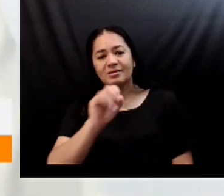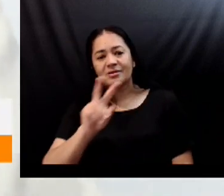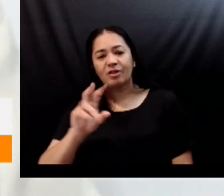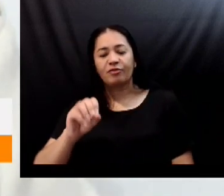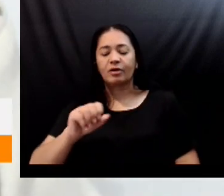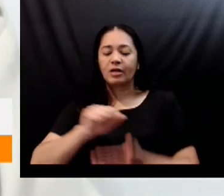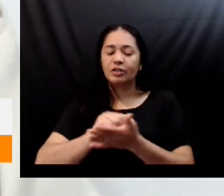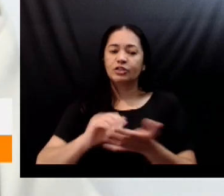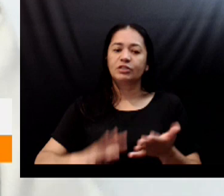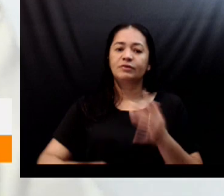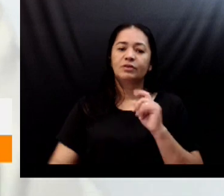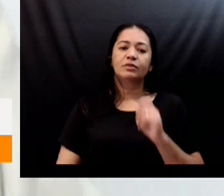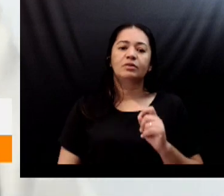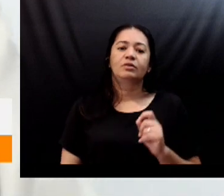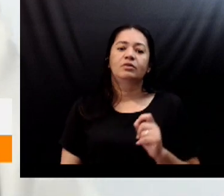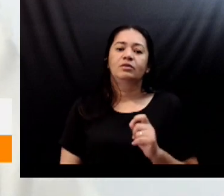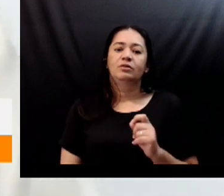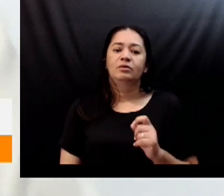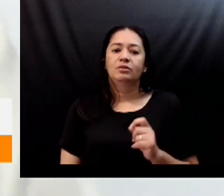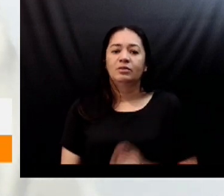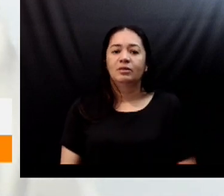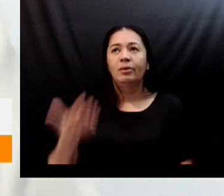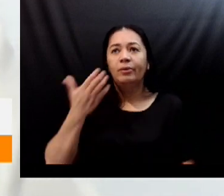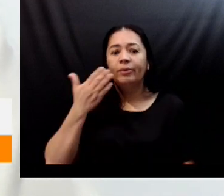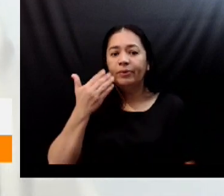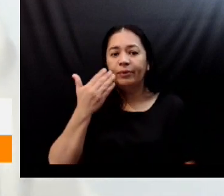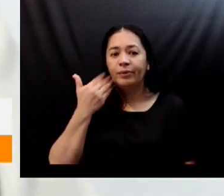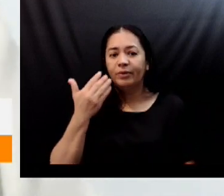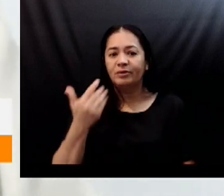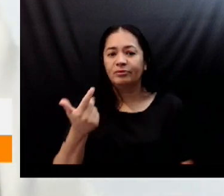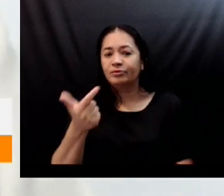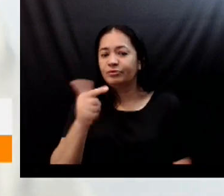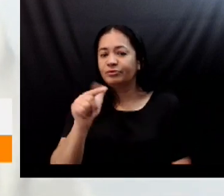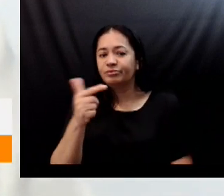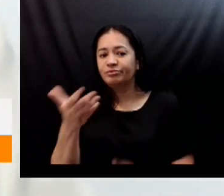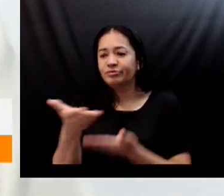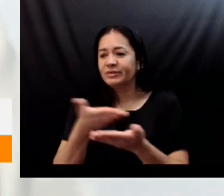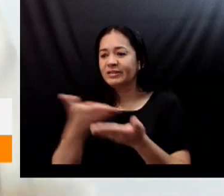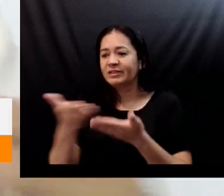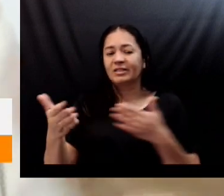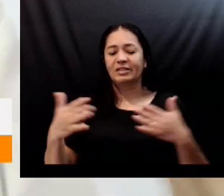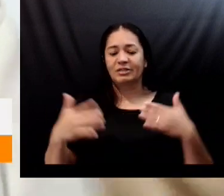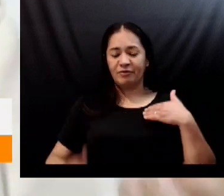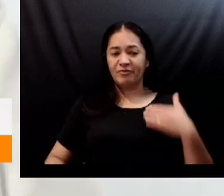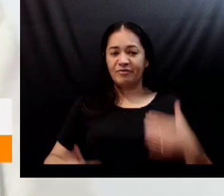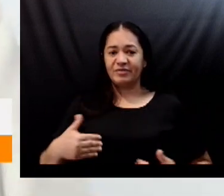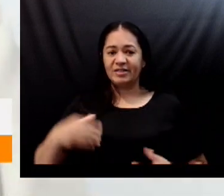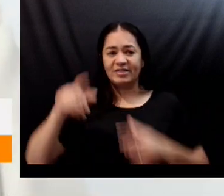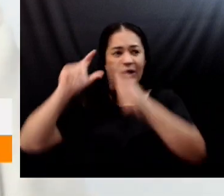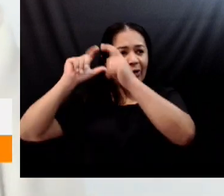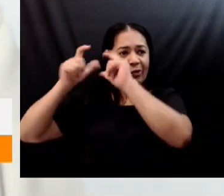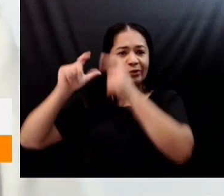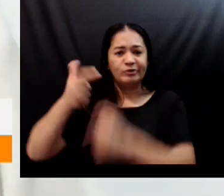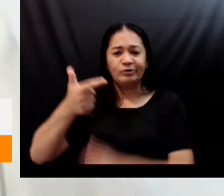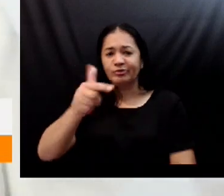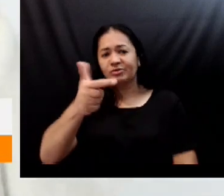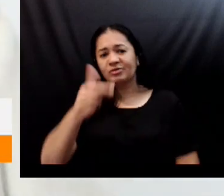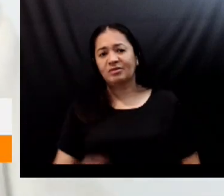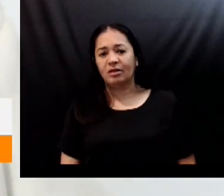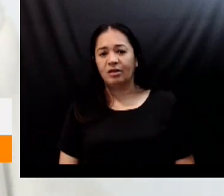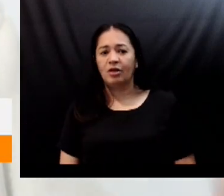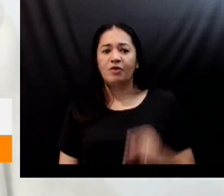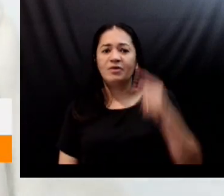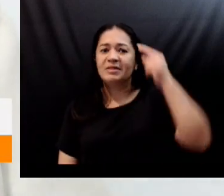envolvem consumo. Não tem interação física, não tem interação cognitiva, não faz você pensar. É